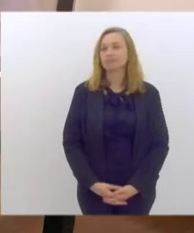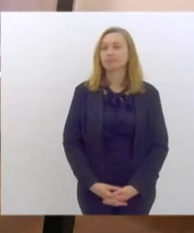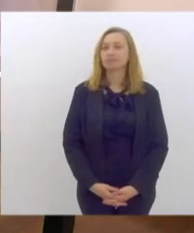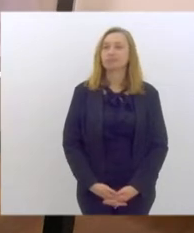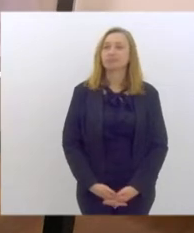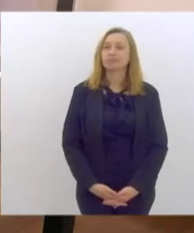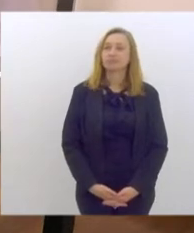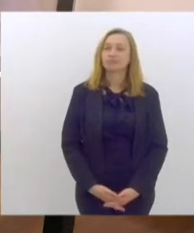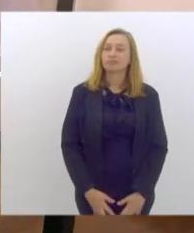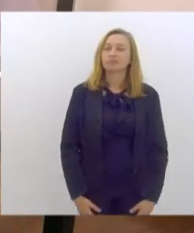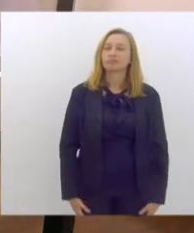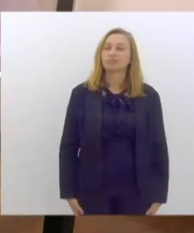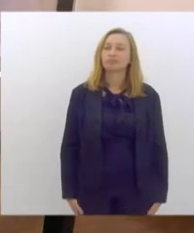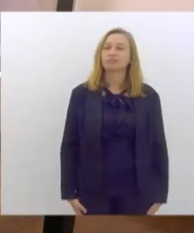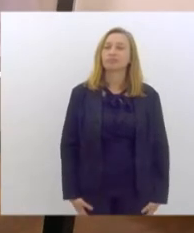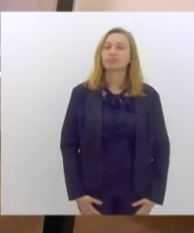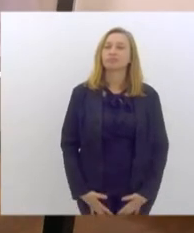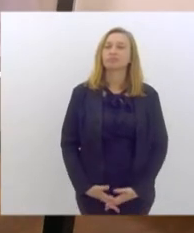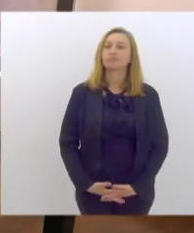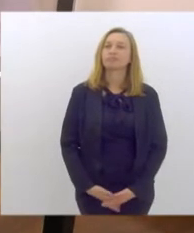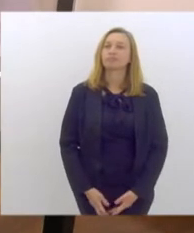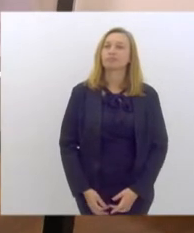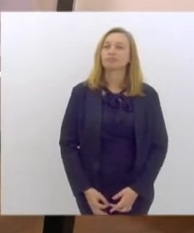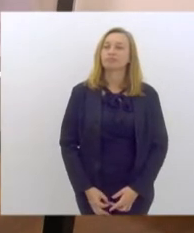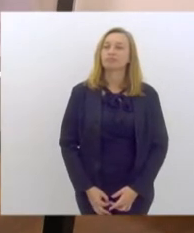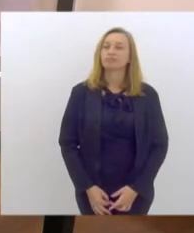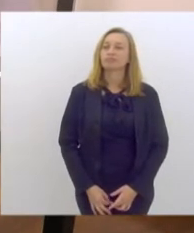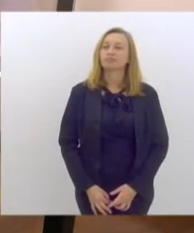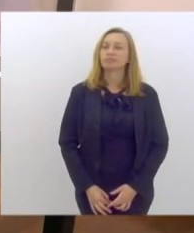eu sou eu não quer dizer nada não